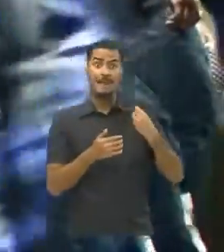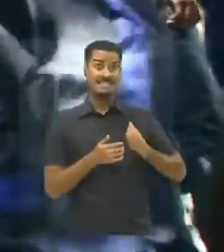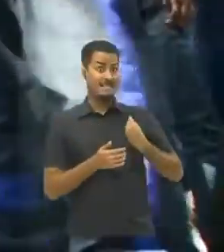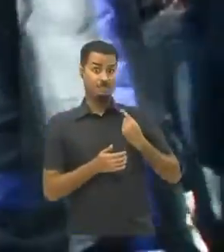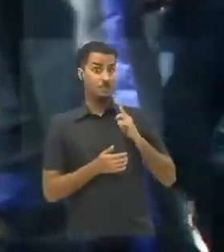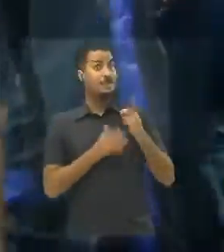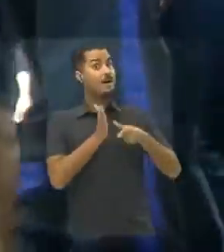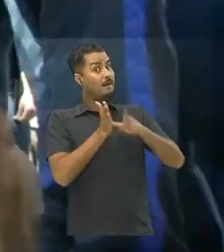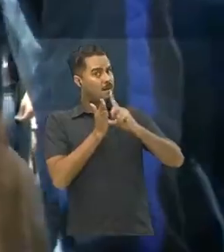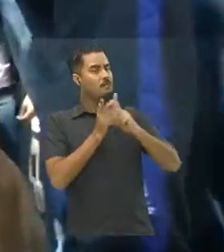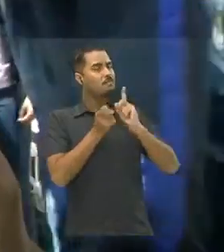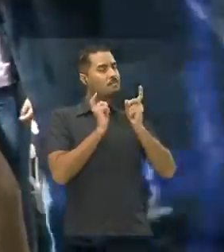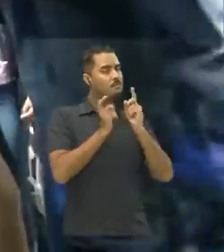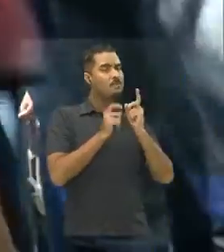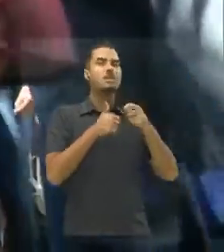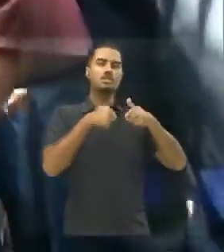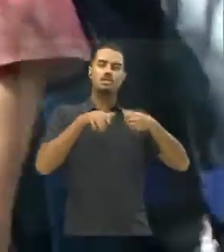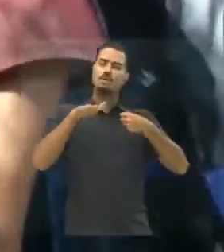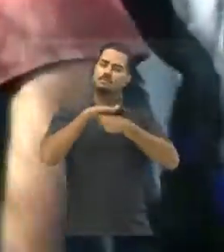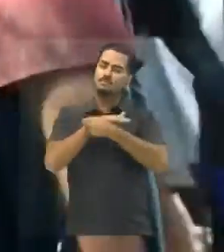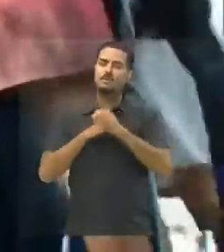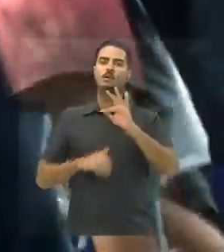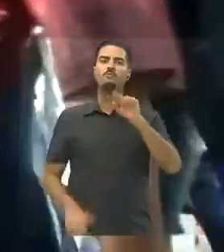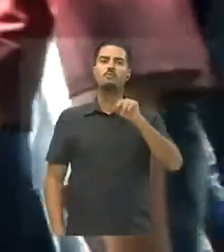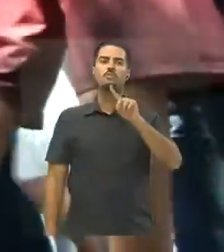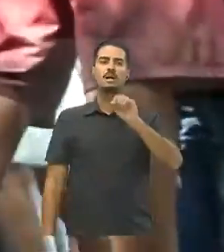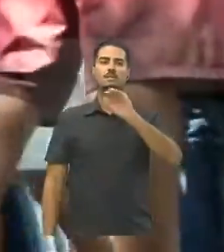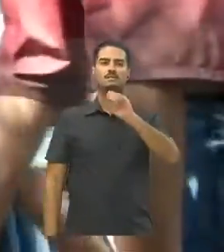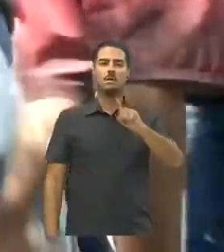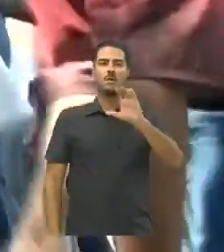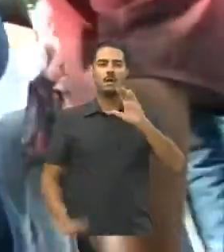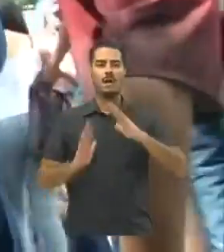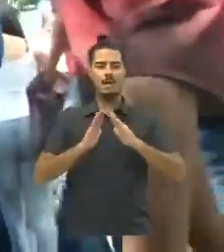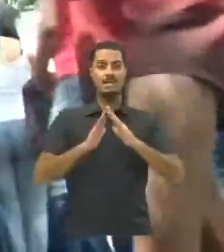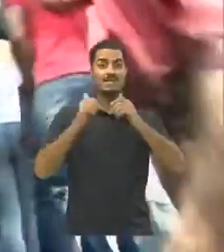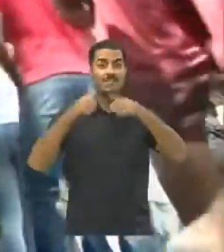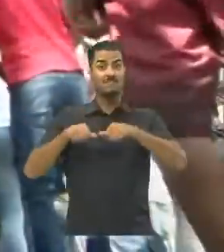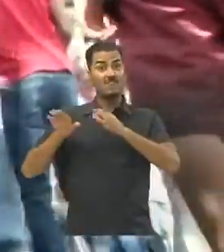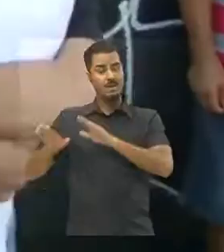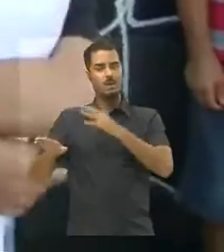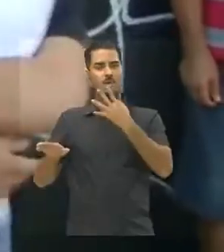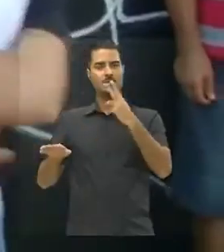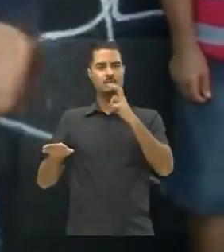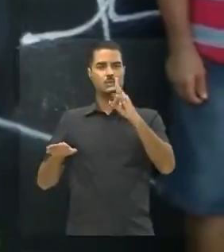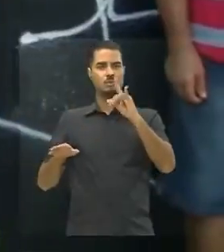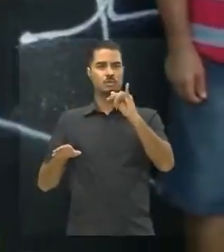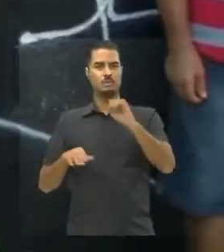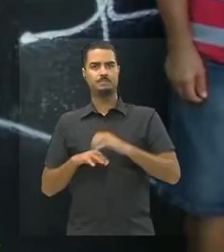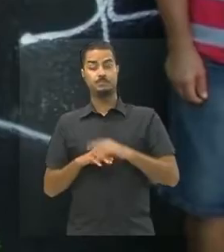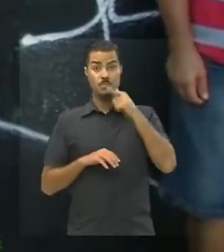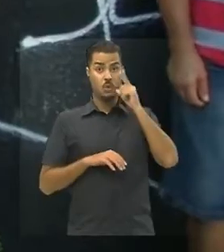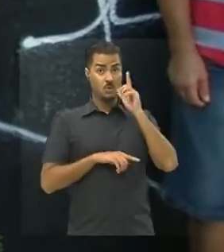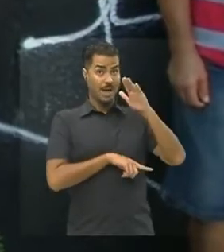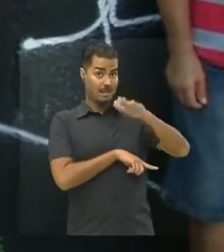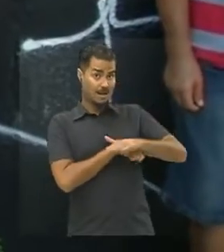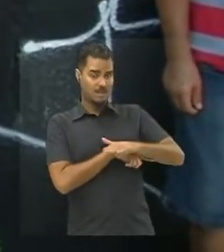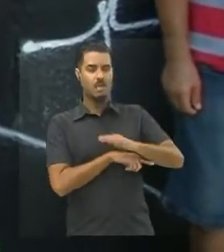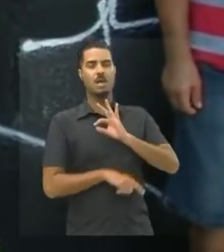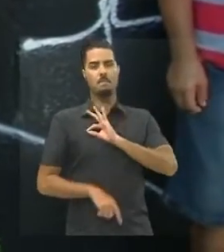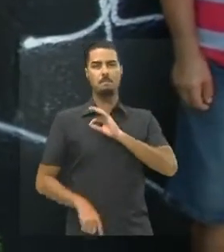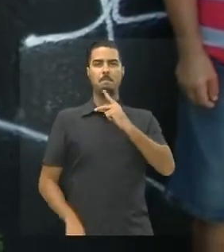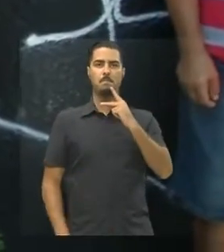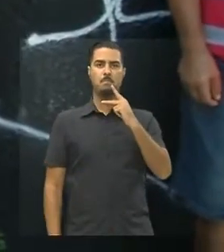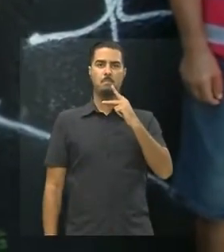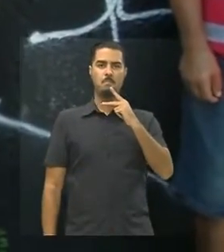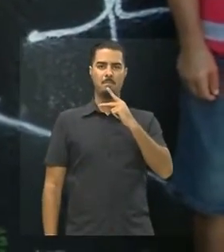Casa e vai cumprir 45 dias de internação provisória. Ontem à tarde, a Polícia Civil e o Ministério Público falaram